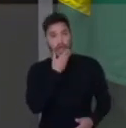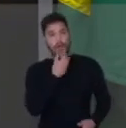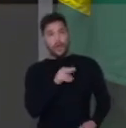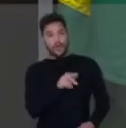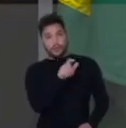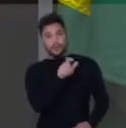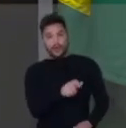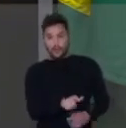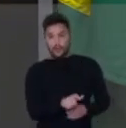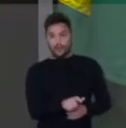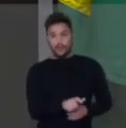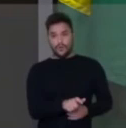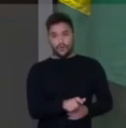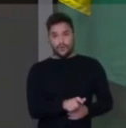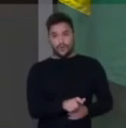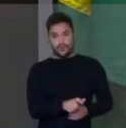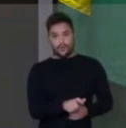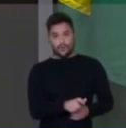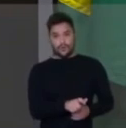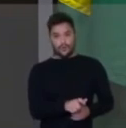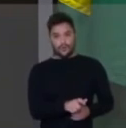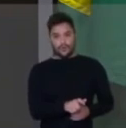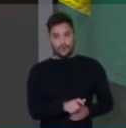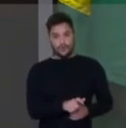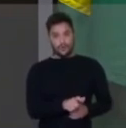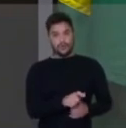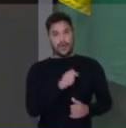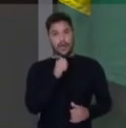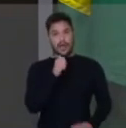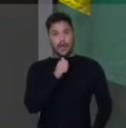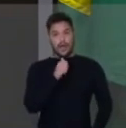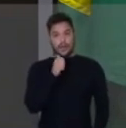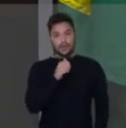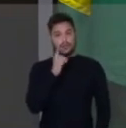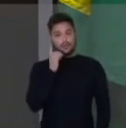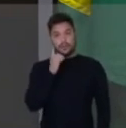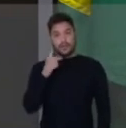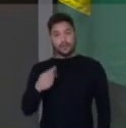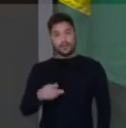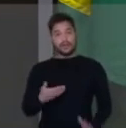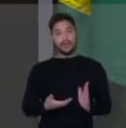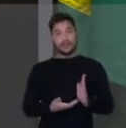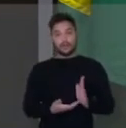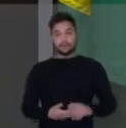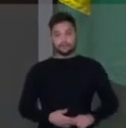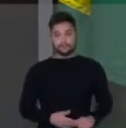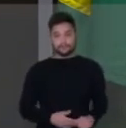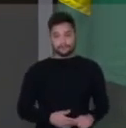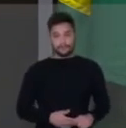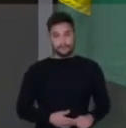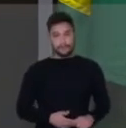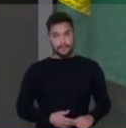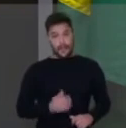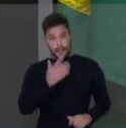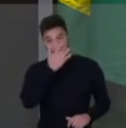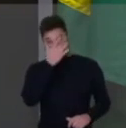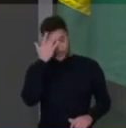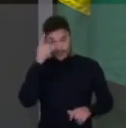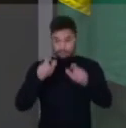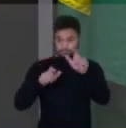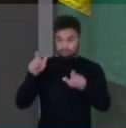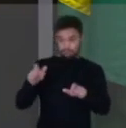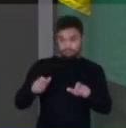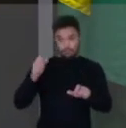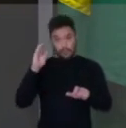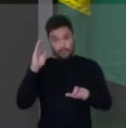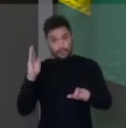pessoa, uma pessoa aqui, deputada da Câmara dos Deputados. A pessoa hoje no Brasil não tem segurança